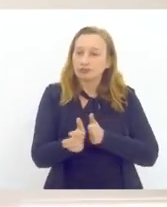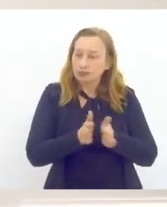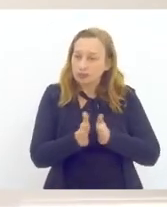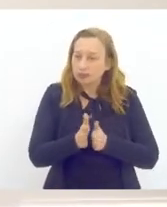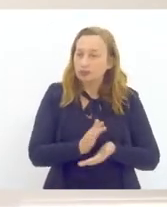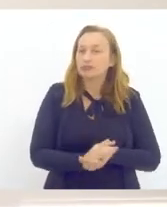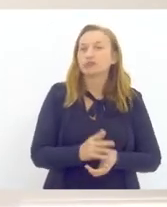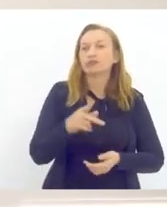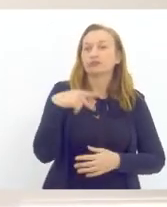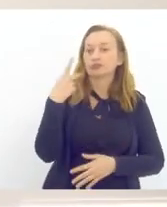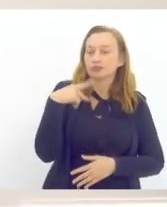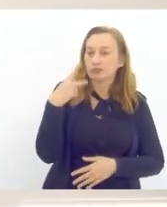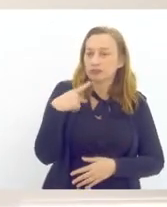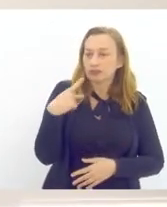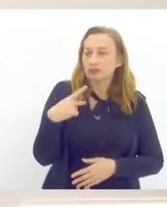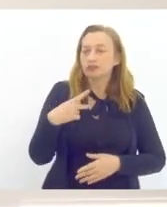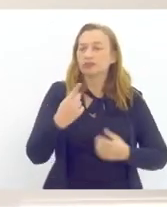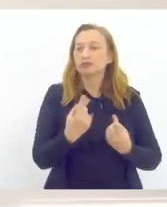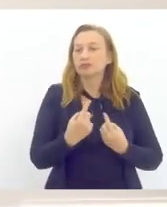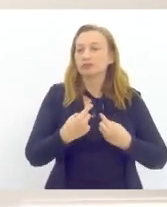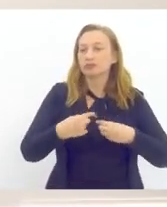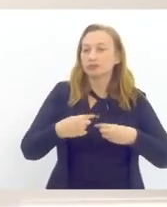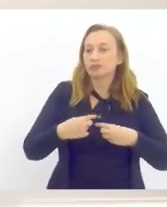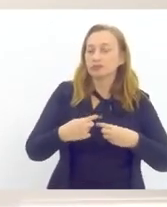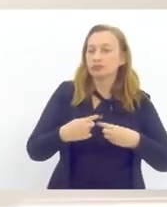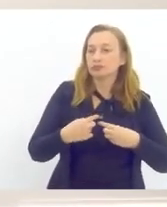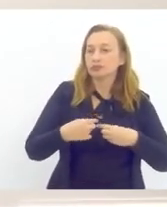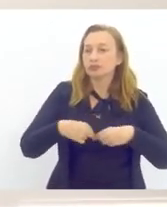as políticas de combate à evasão,